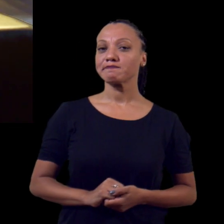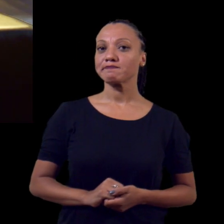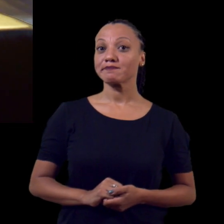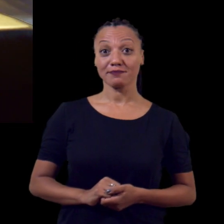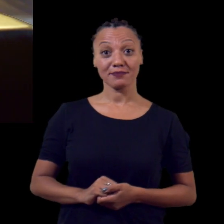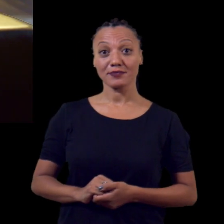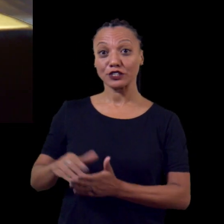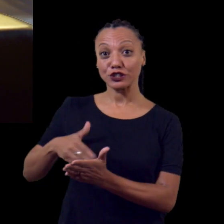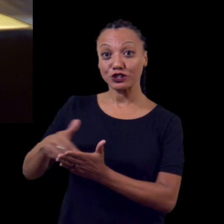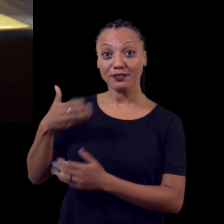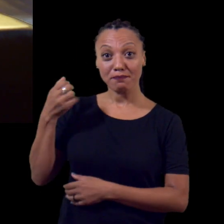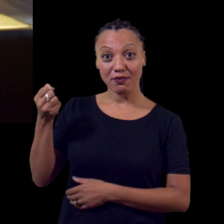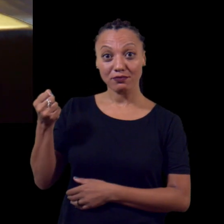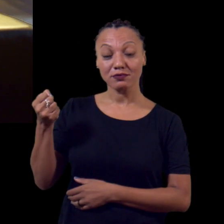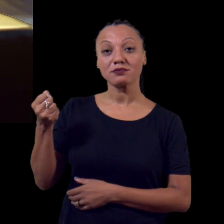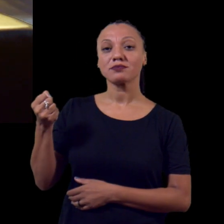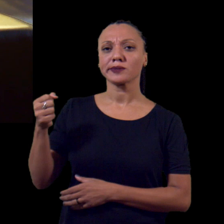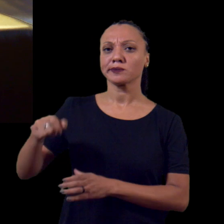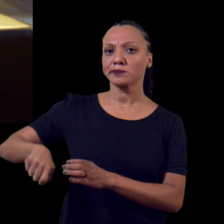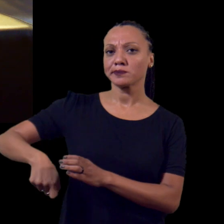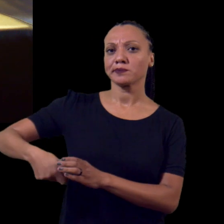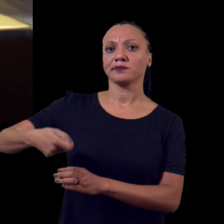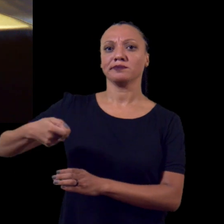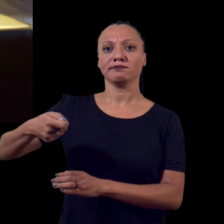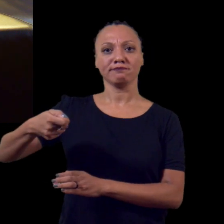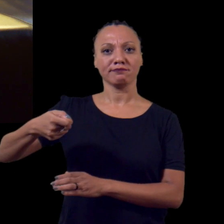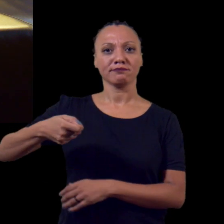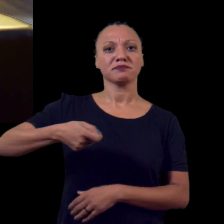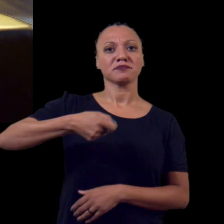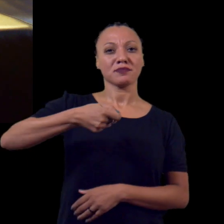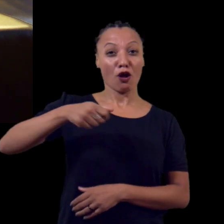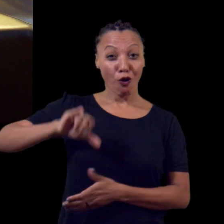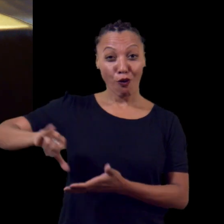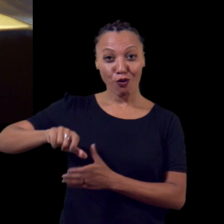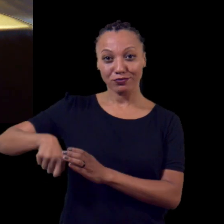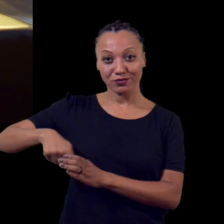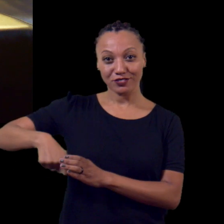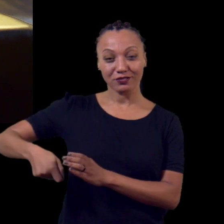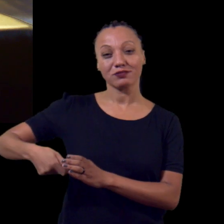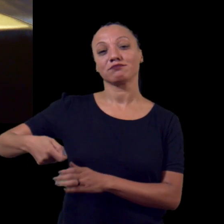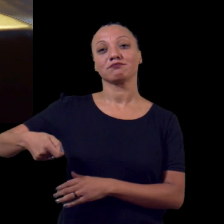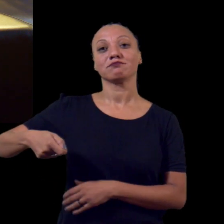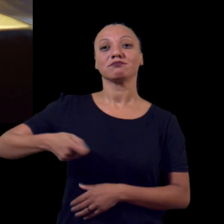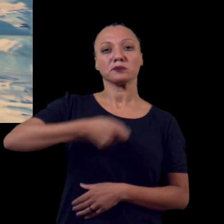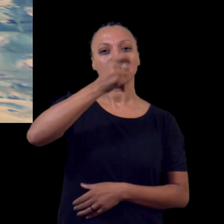Aí eu peguei uma tinta branca, tinta óleo ainda,